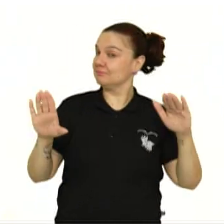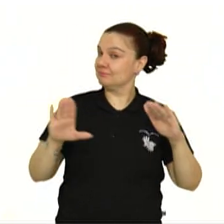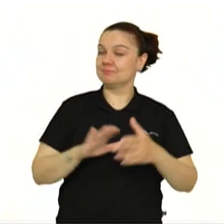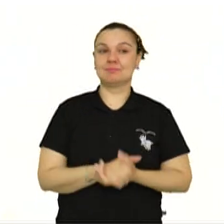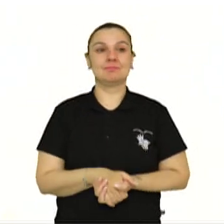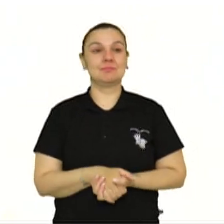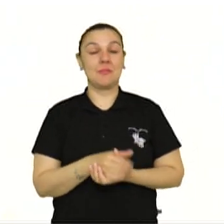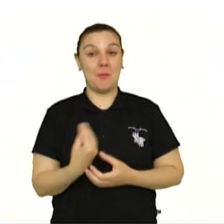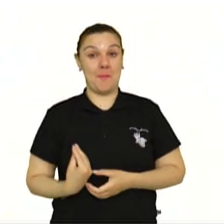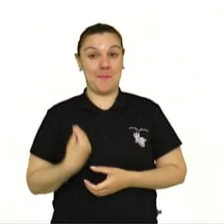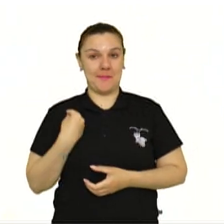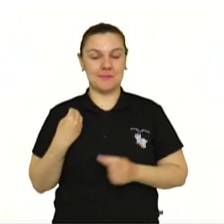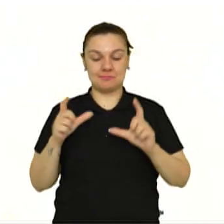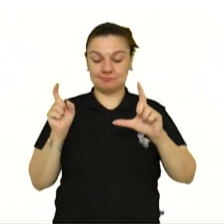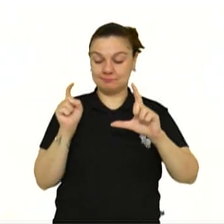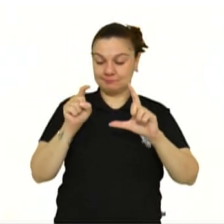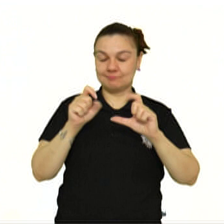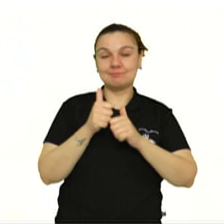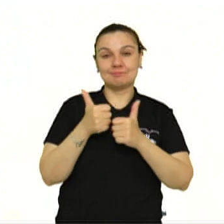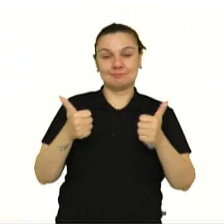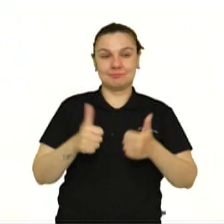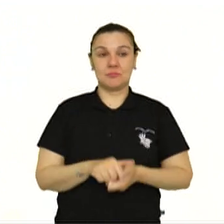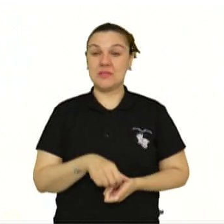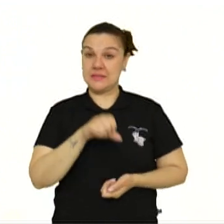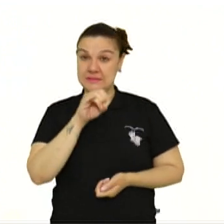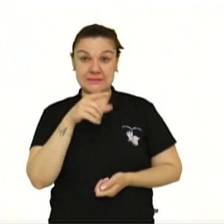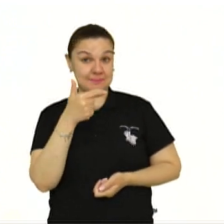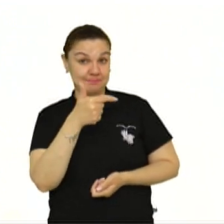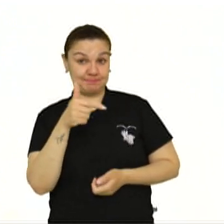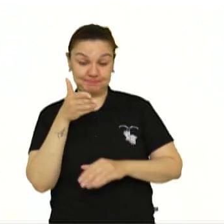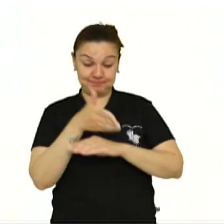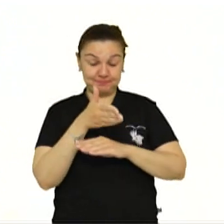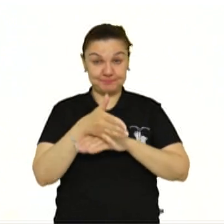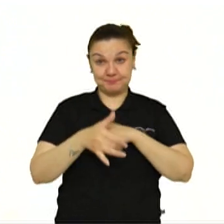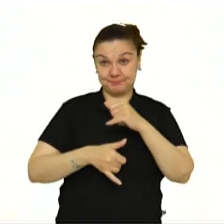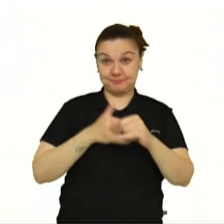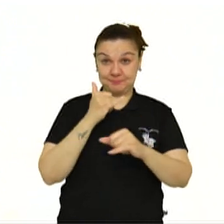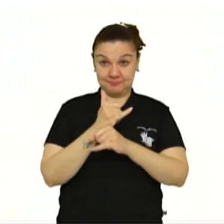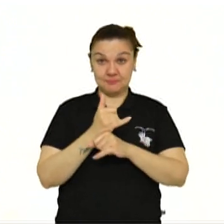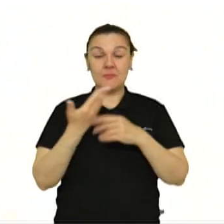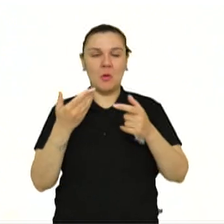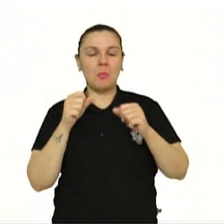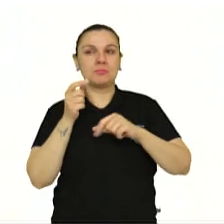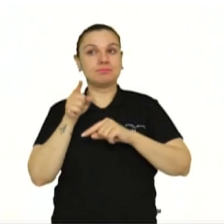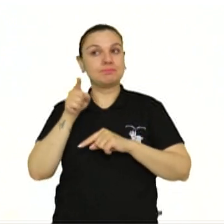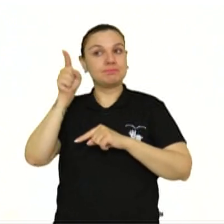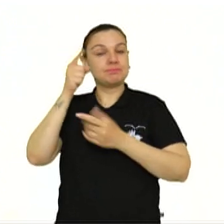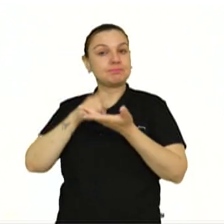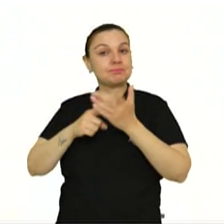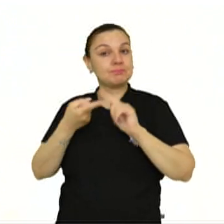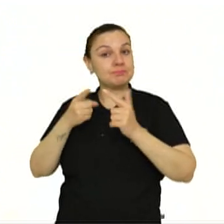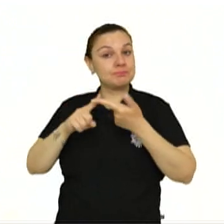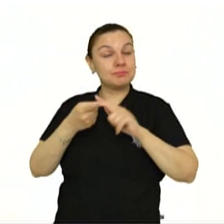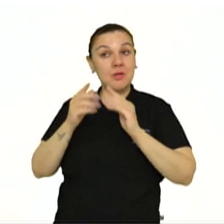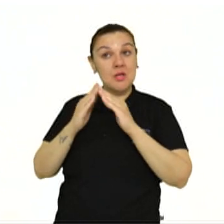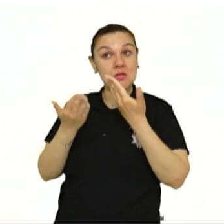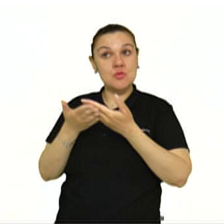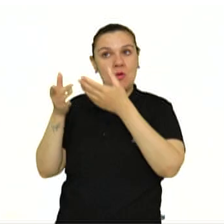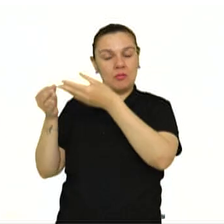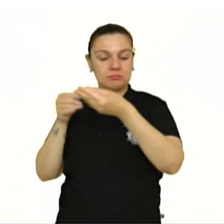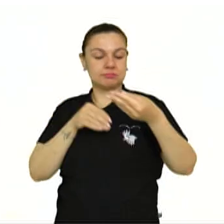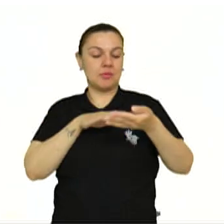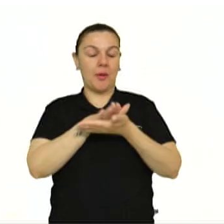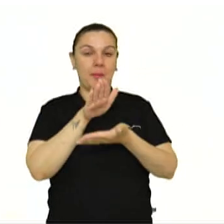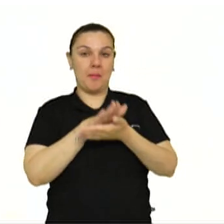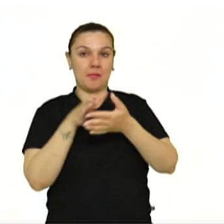perfeito, sua presença vai estar garantida. Caso você não tenha acesso à internet, você pode buscar atividade impressa na escola ou então